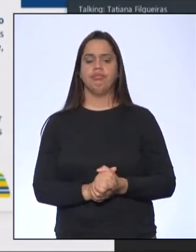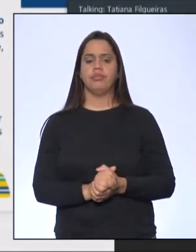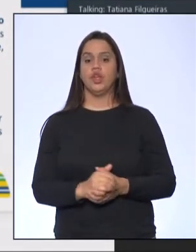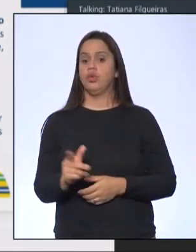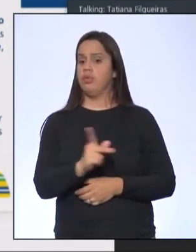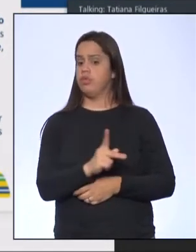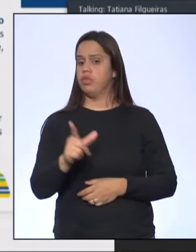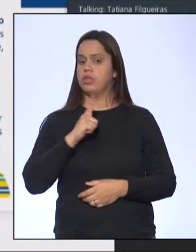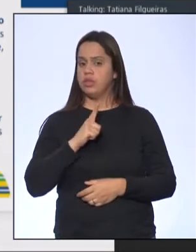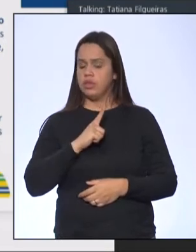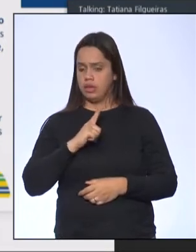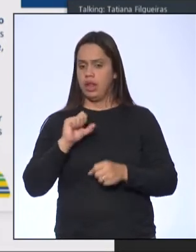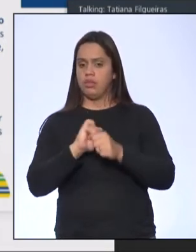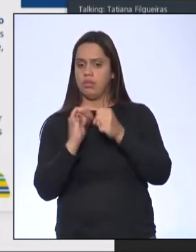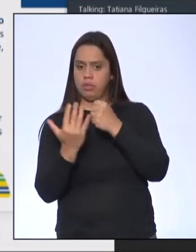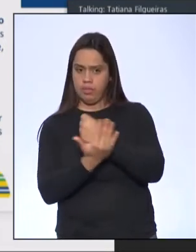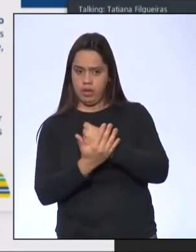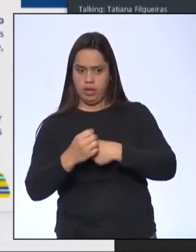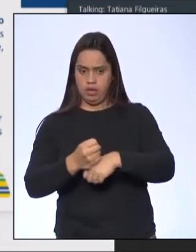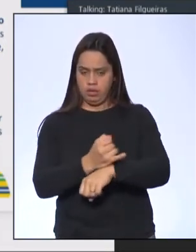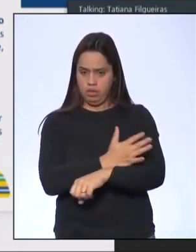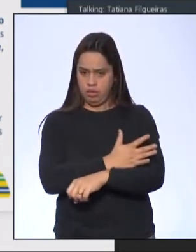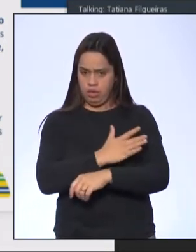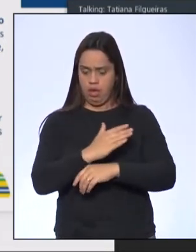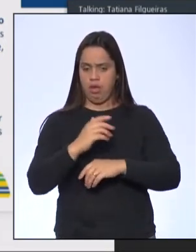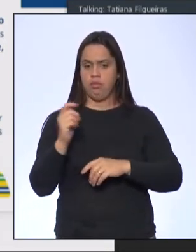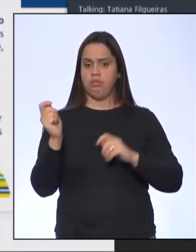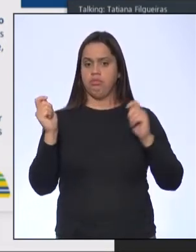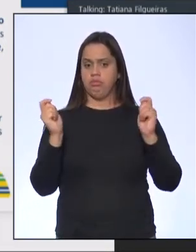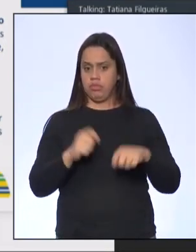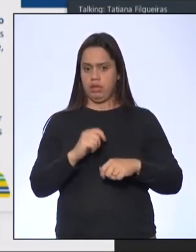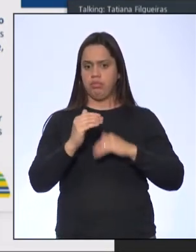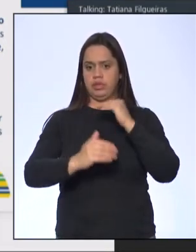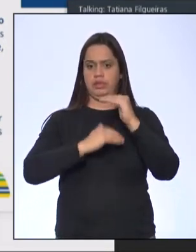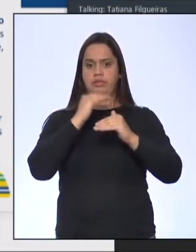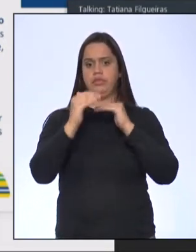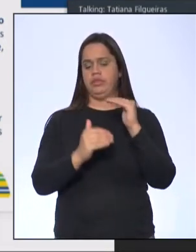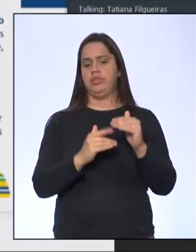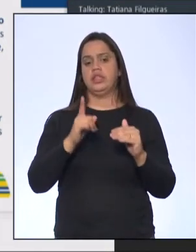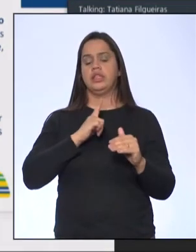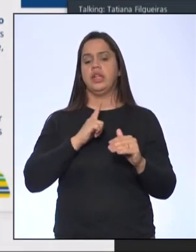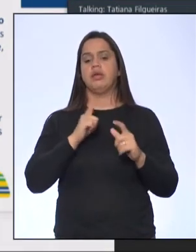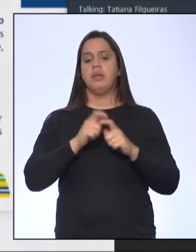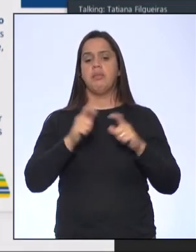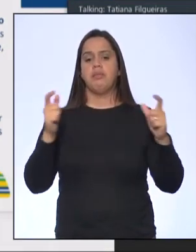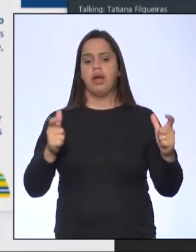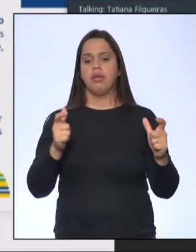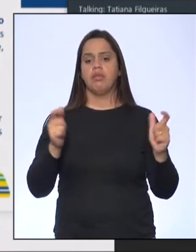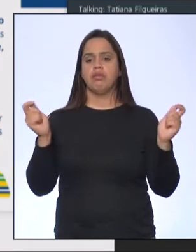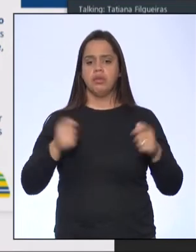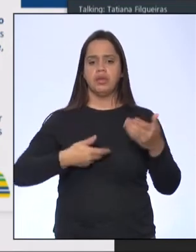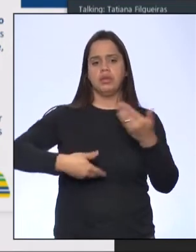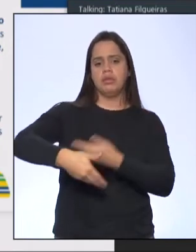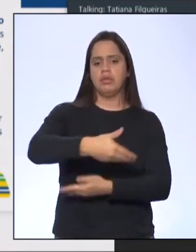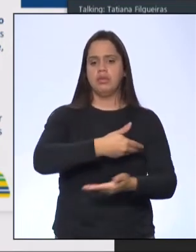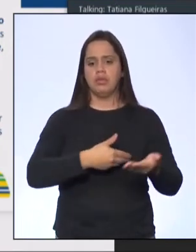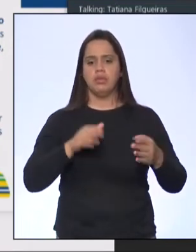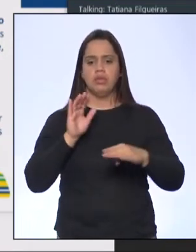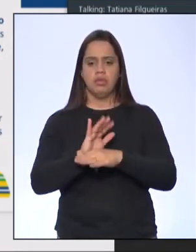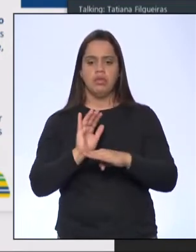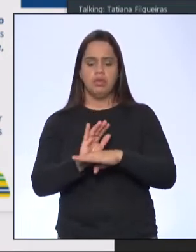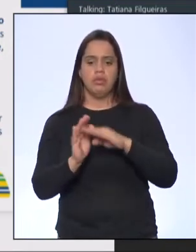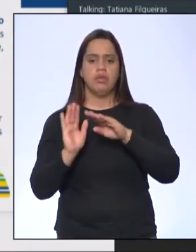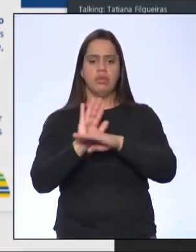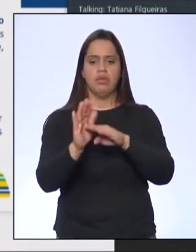essas competências socioemocionais desenvolvidas, eles têm maior capacidade de interação e colaboração, eles se sentem